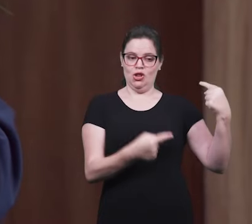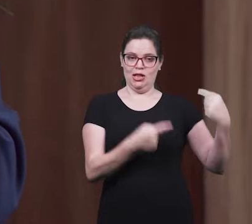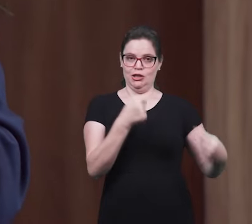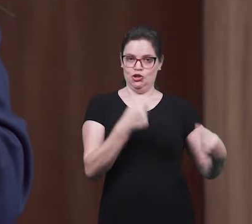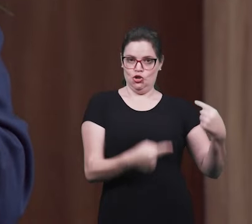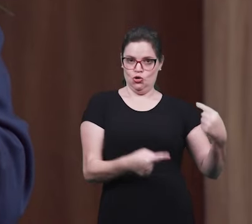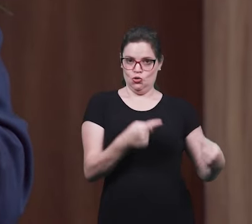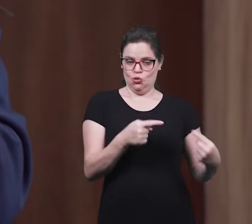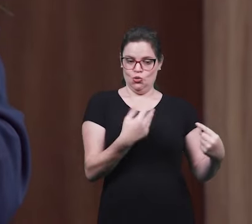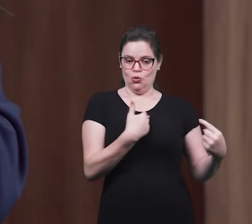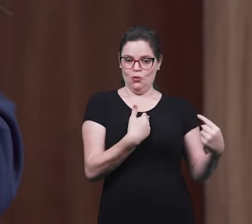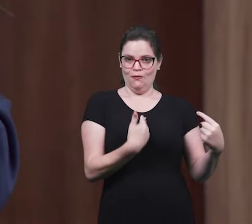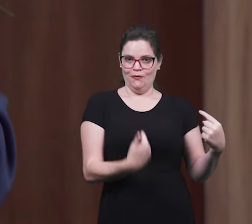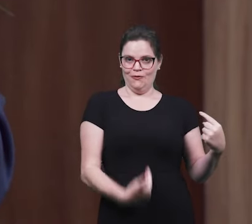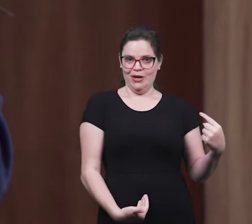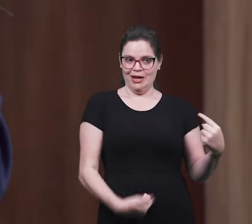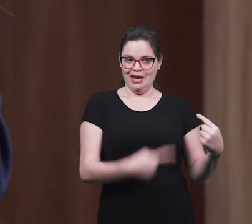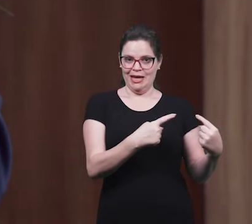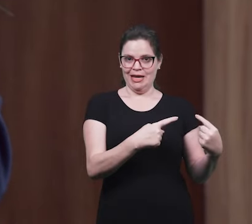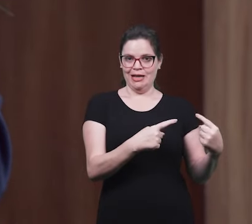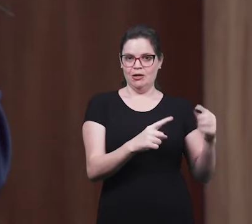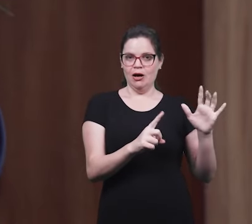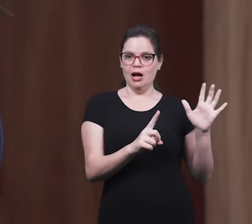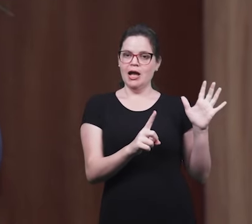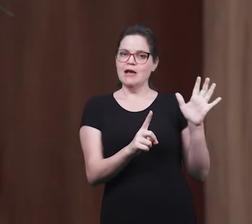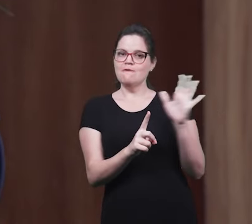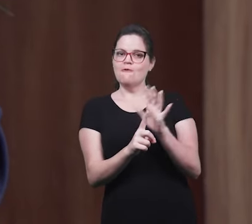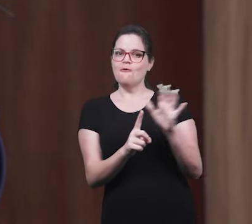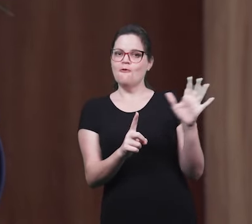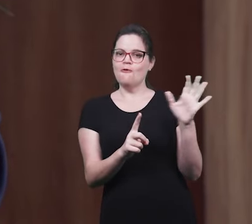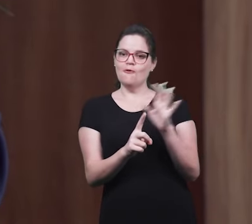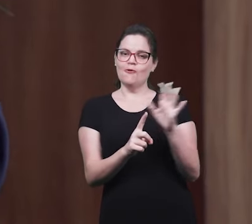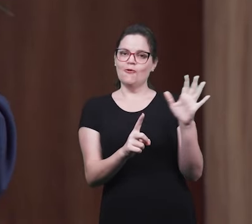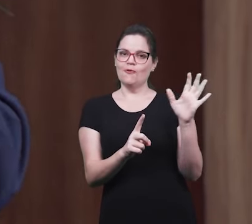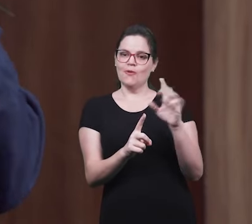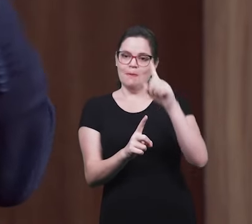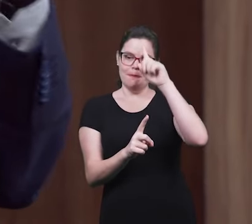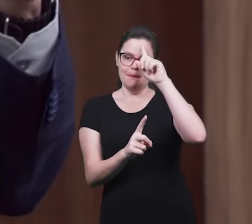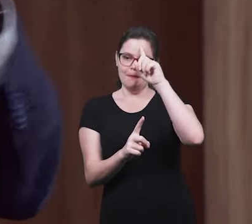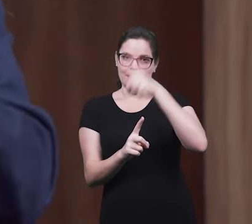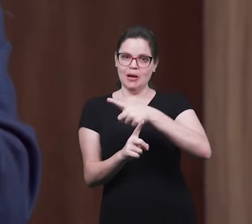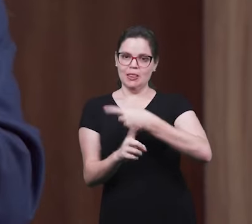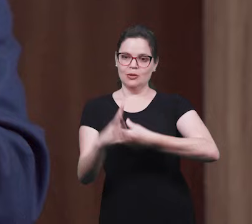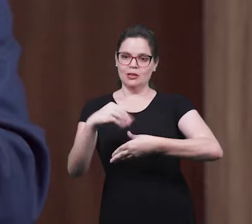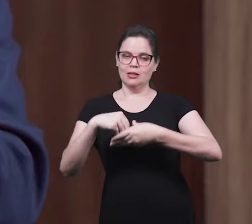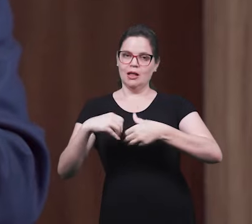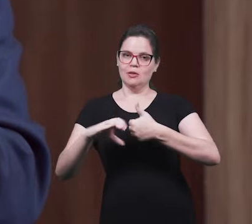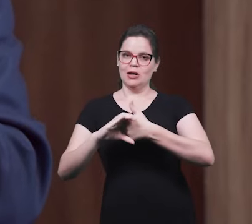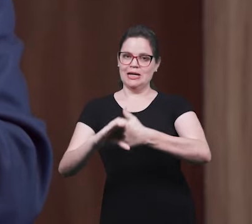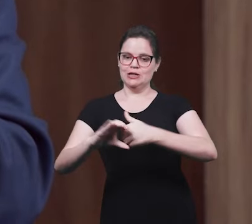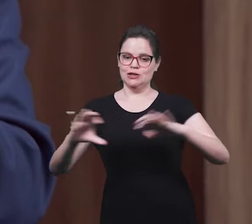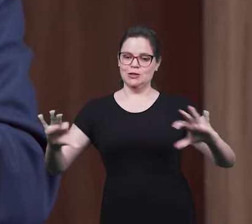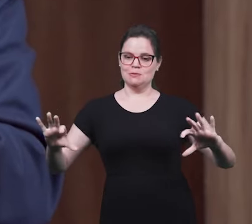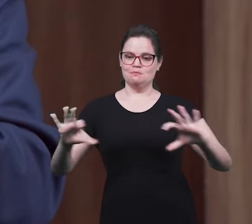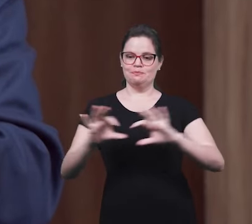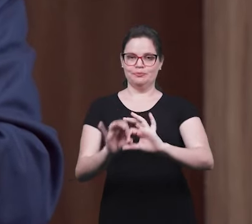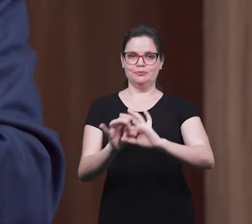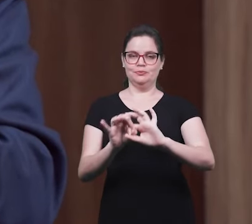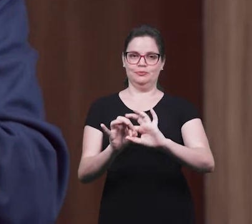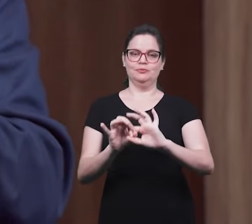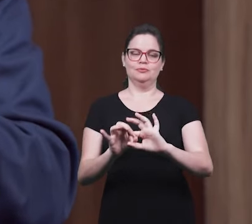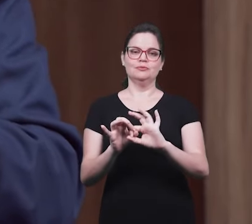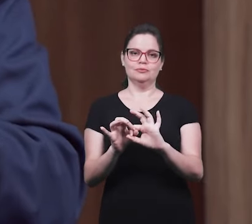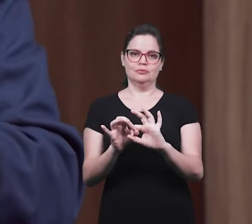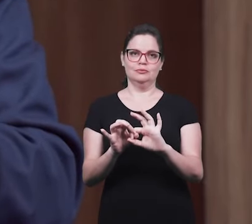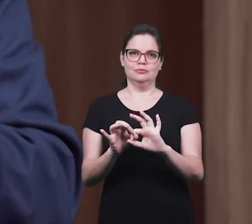Estado, ou seja, do governo, do império, que era o caso da época, com